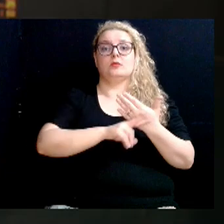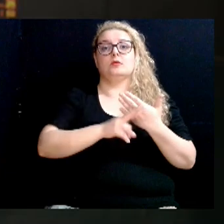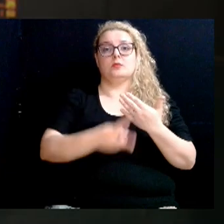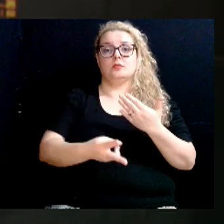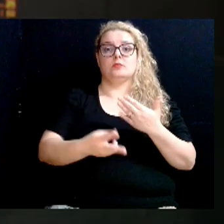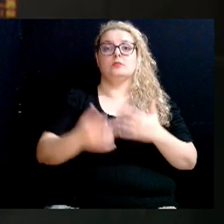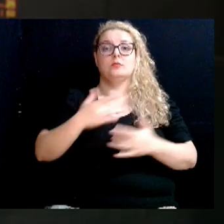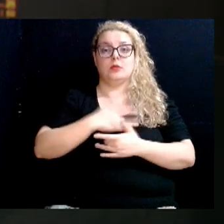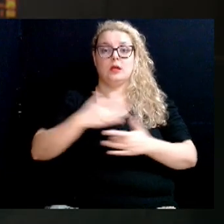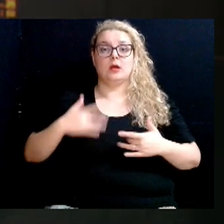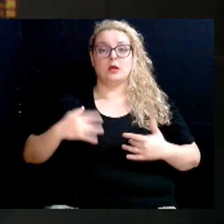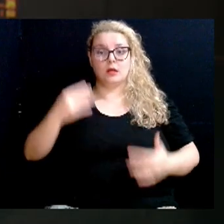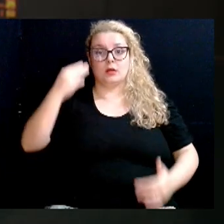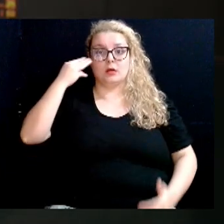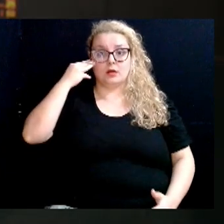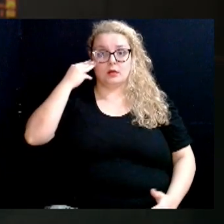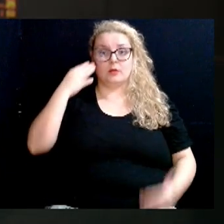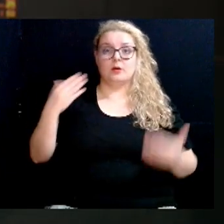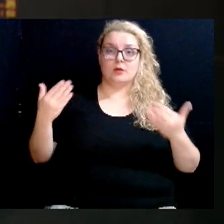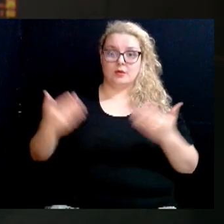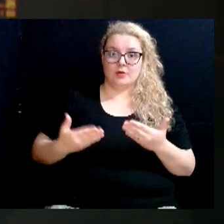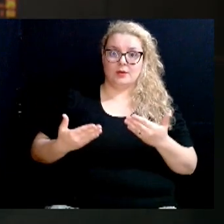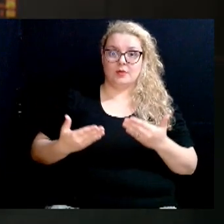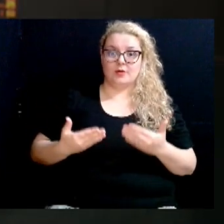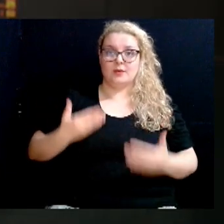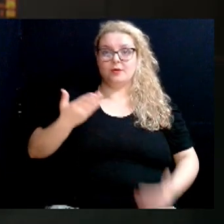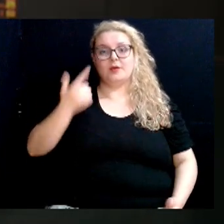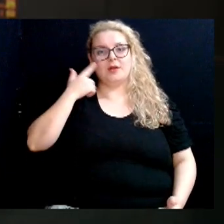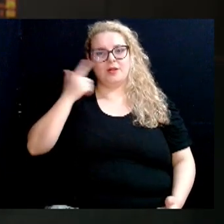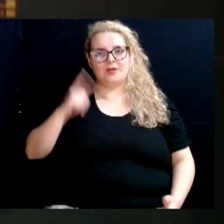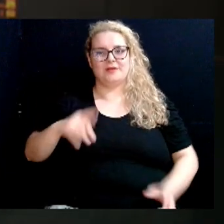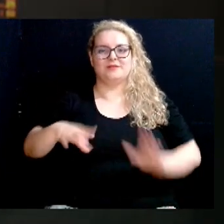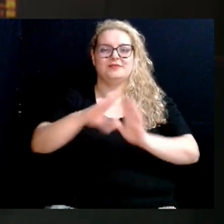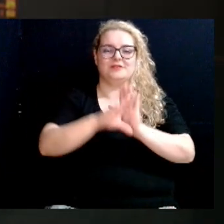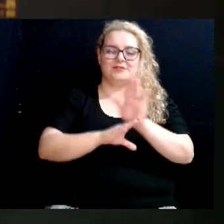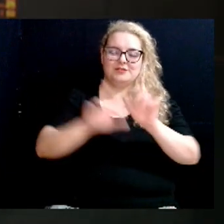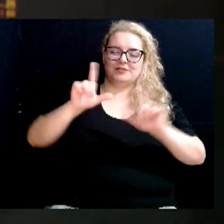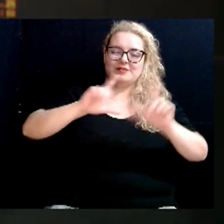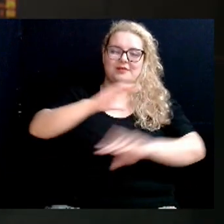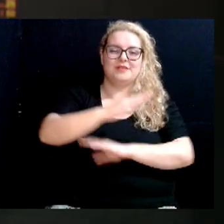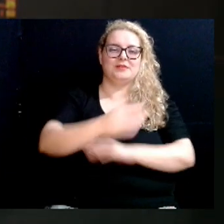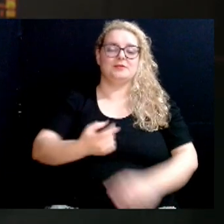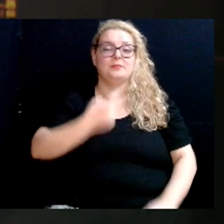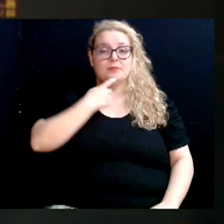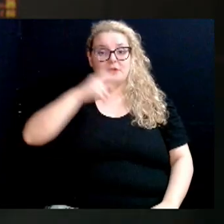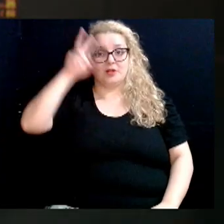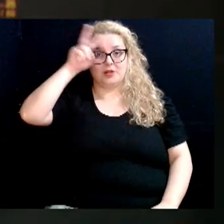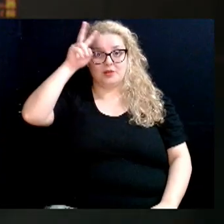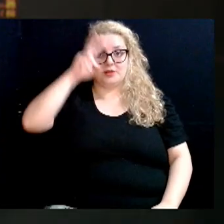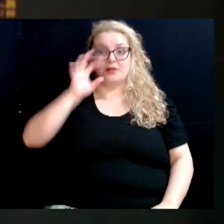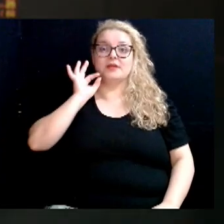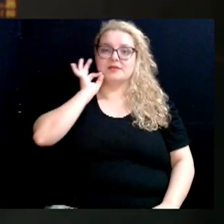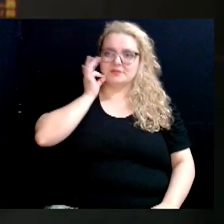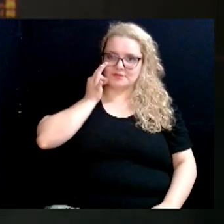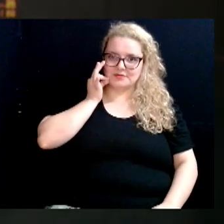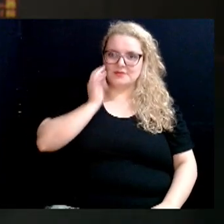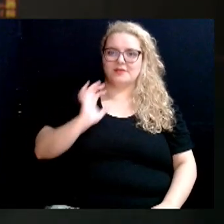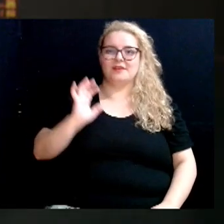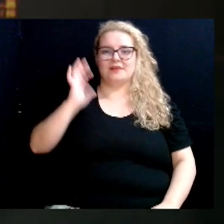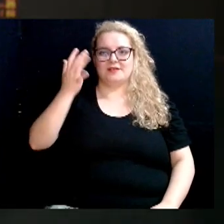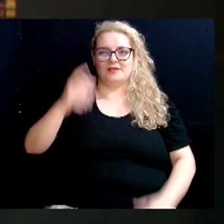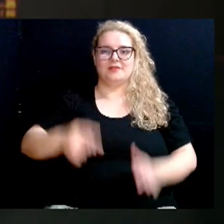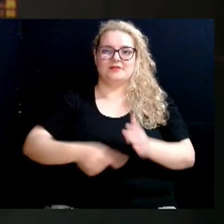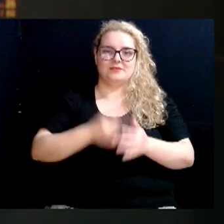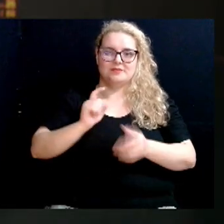mental? E agora, claro, você vai ficar com a programação da TV Câmara Campinas, lembrando que daqui a pouco acontece a primeira reunião